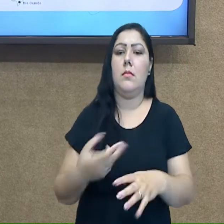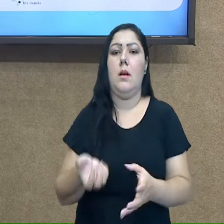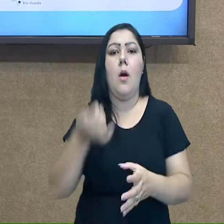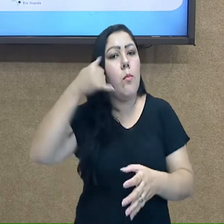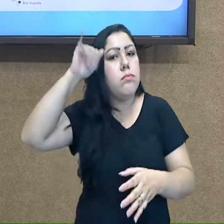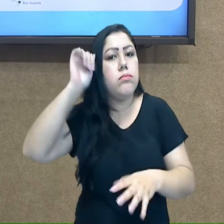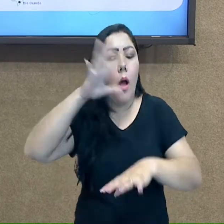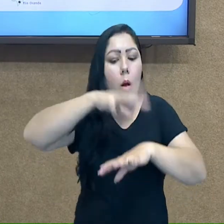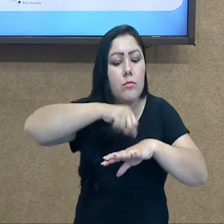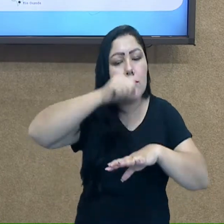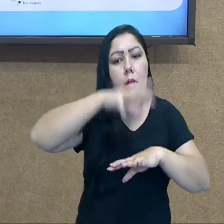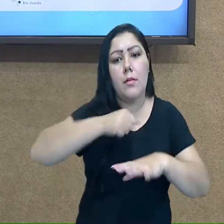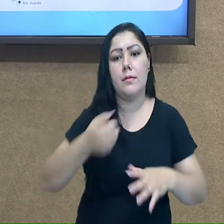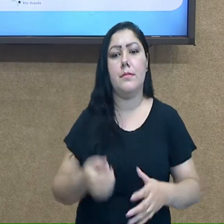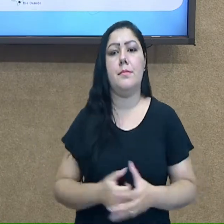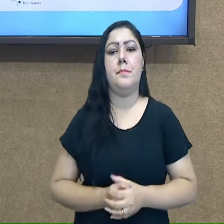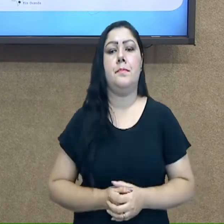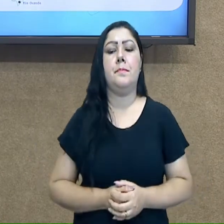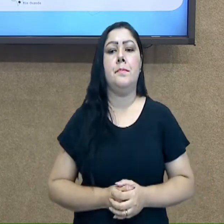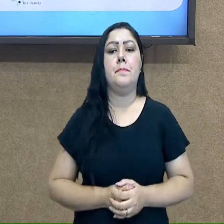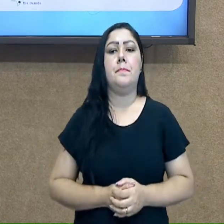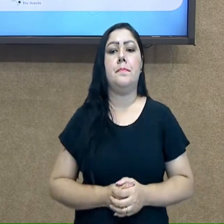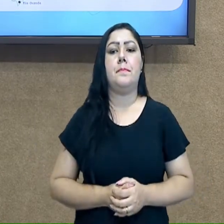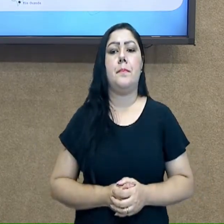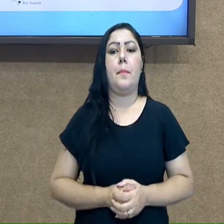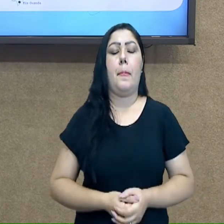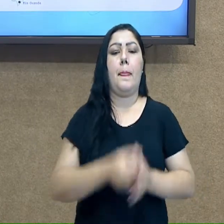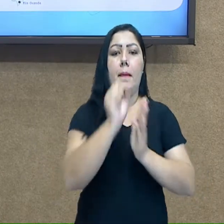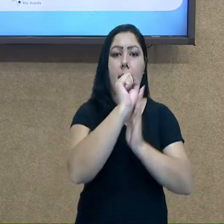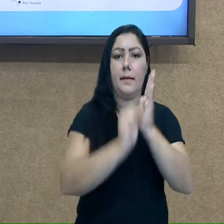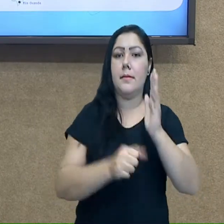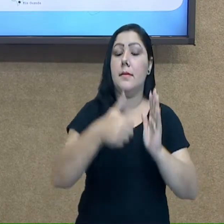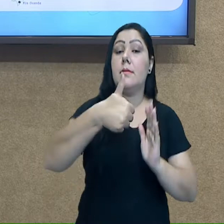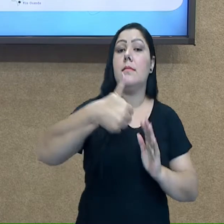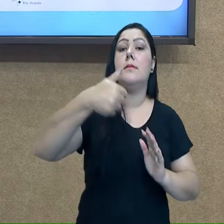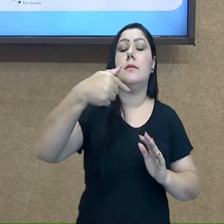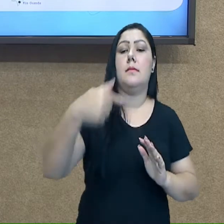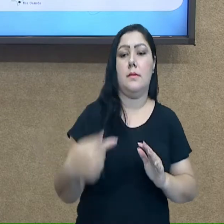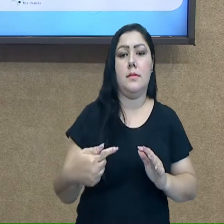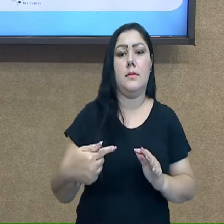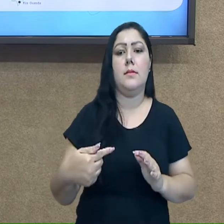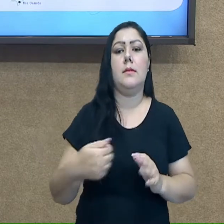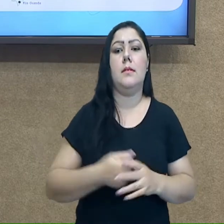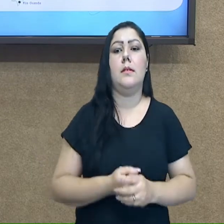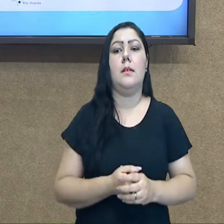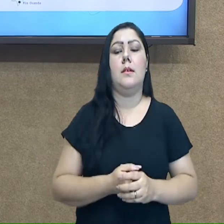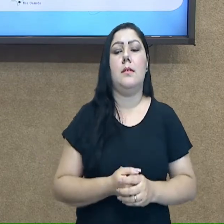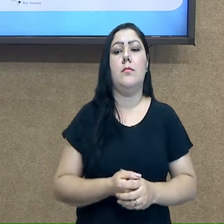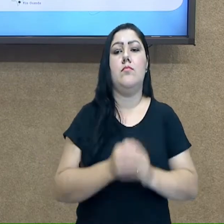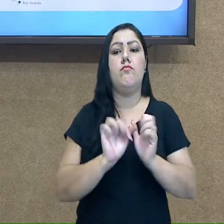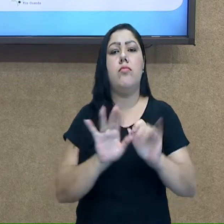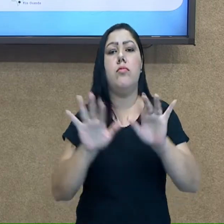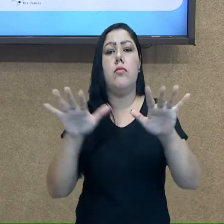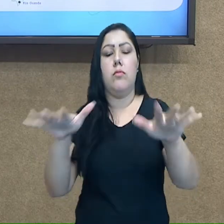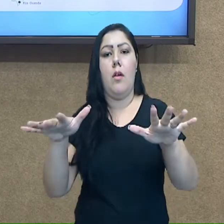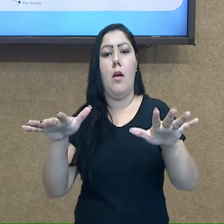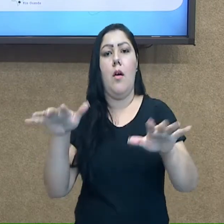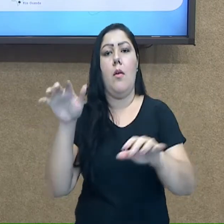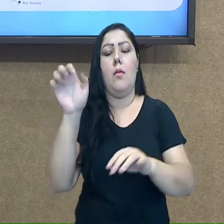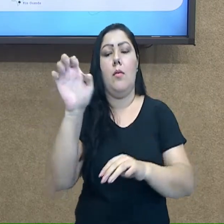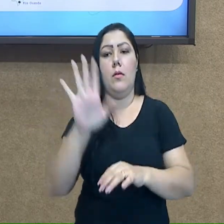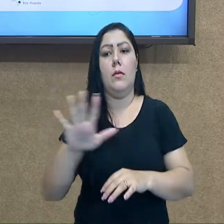gado. No século XVII, a atividade alcançava várias regiões nordestinas